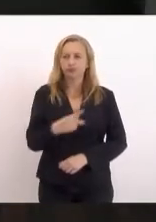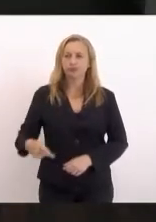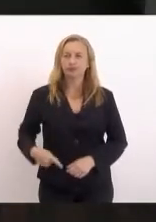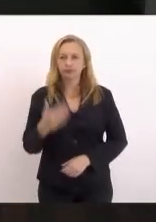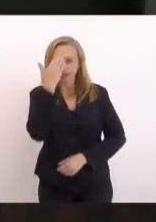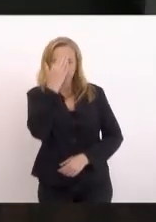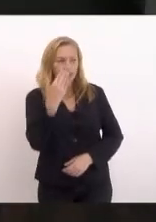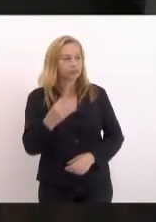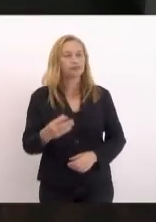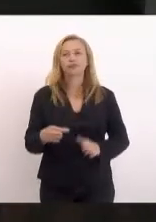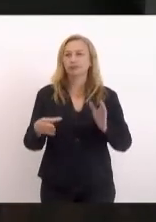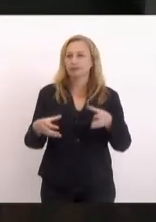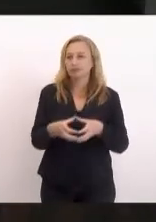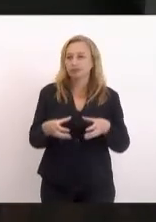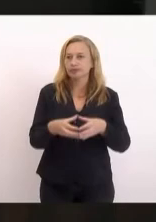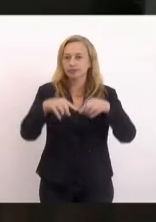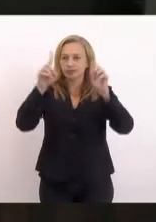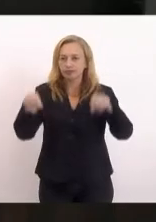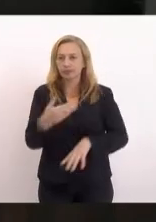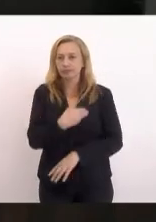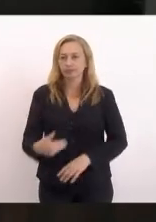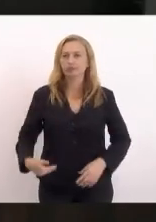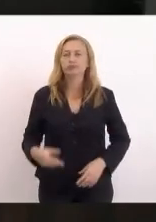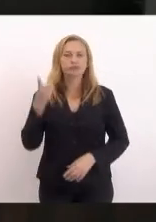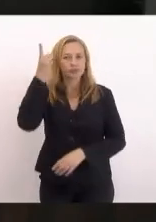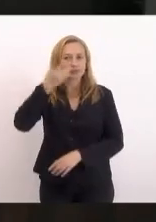Comissão de Servidores Públicos, deputado Rodrigo Amorim.